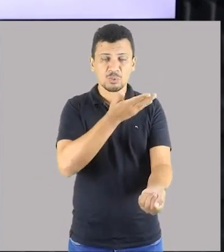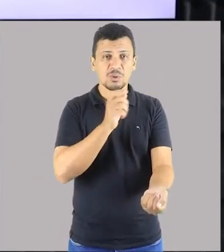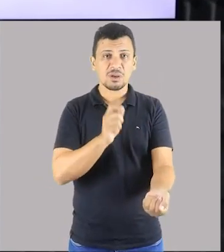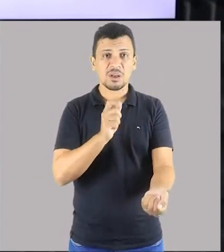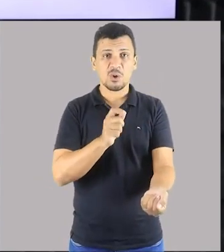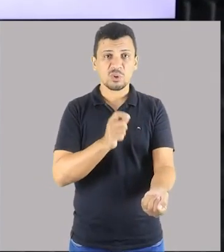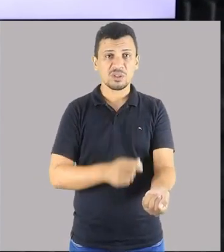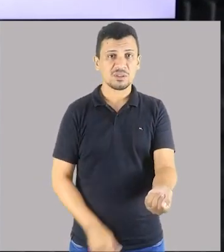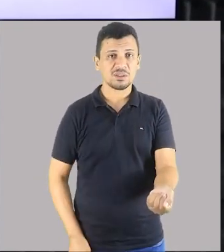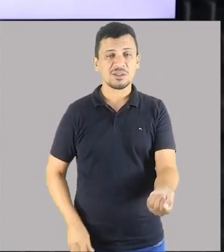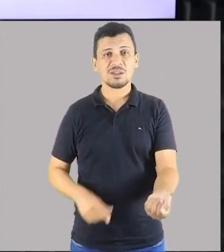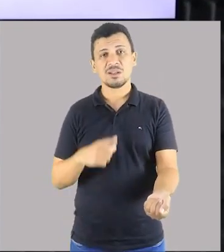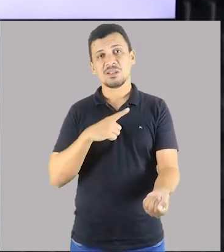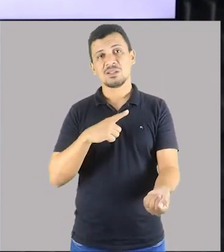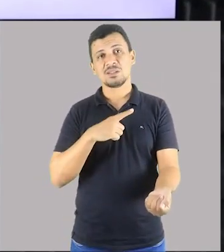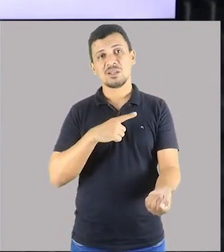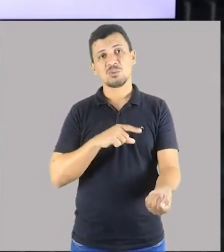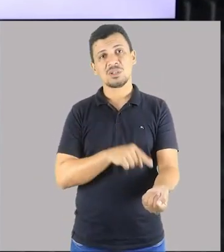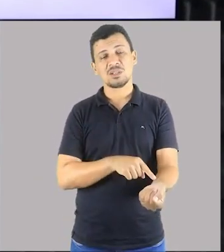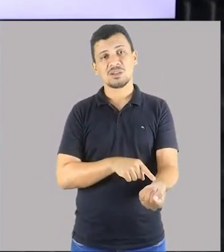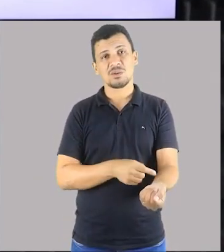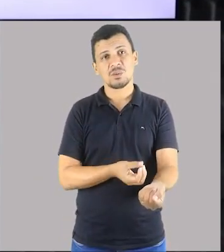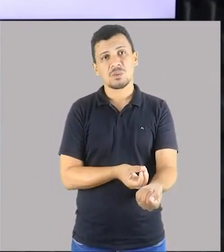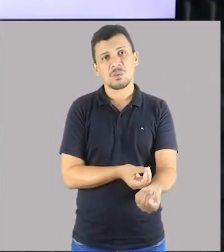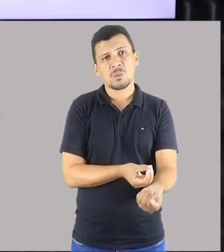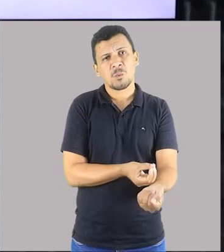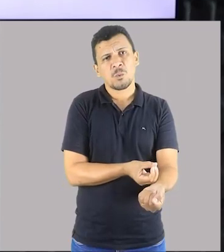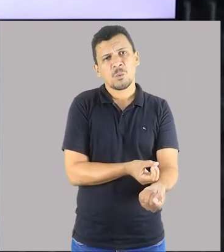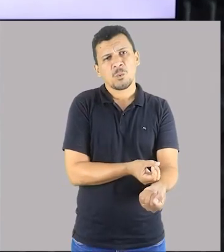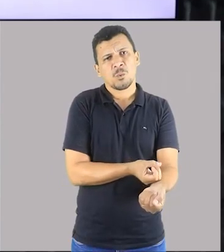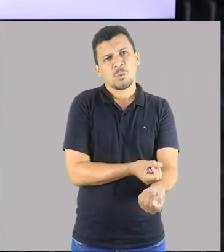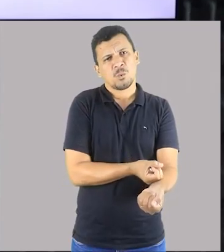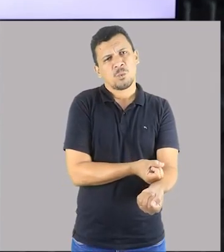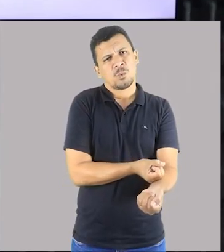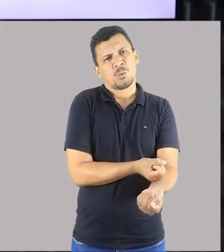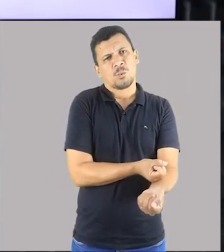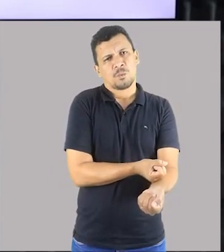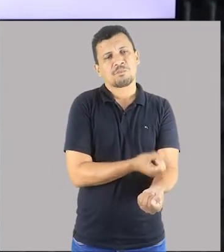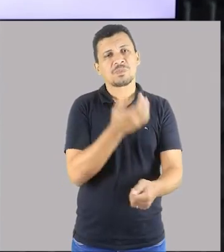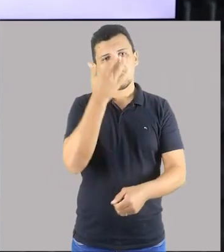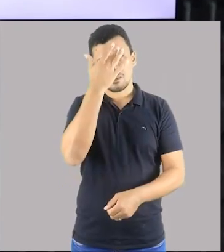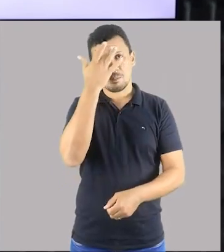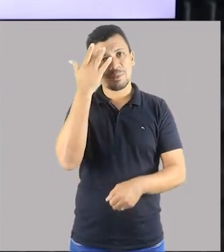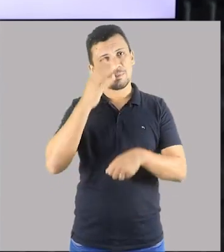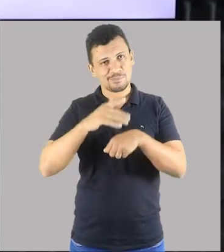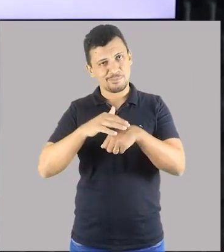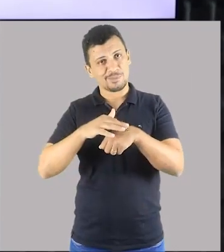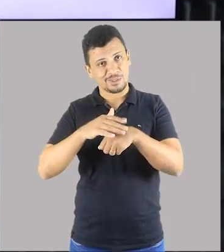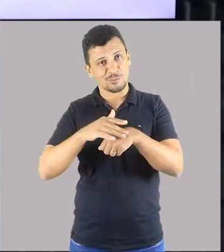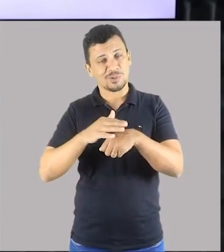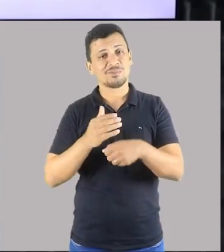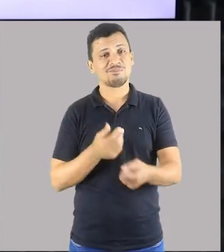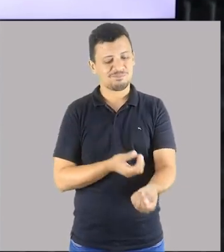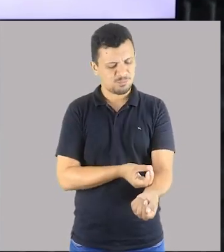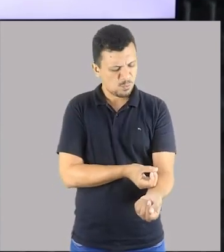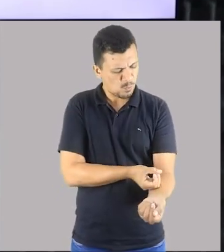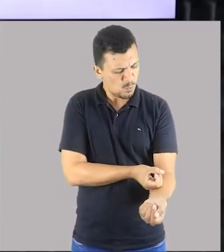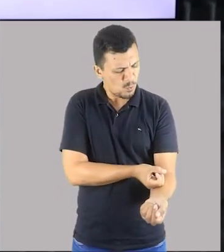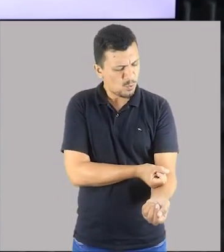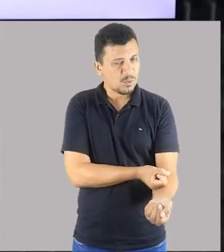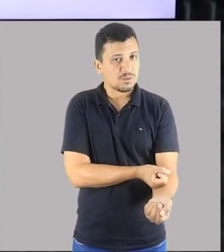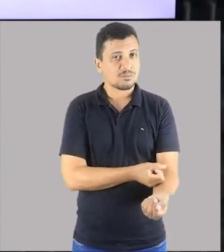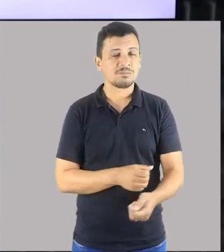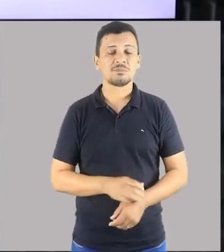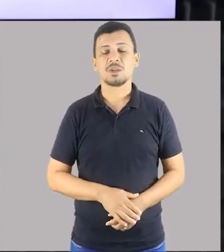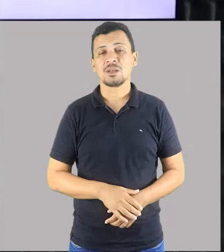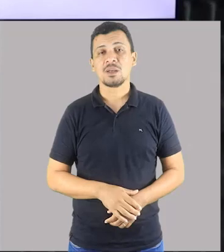maior preponderância. Então, os vasos desse indivíduo eles estão comprimidos e a pressão aumenta. O